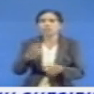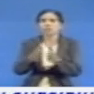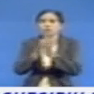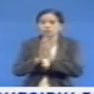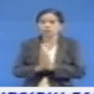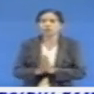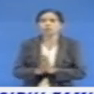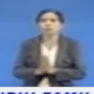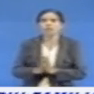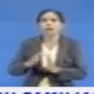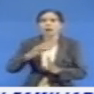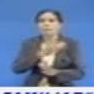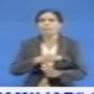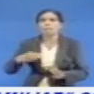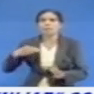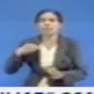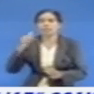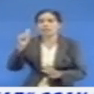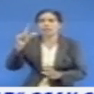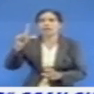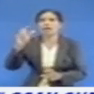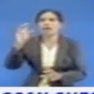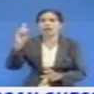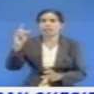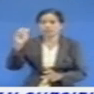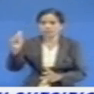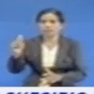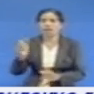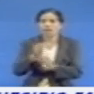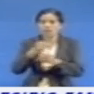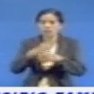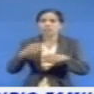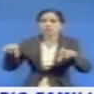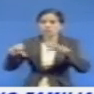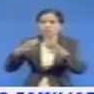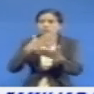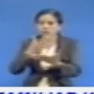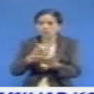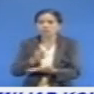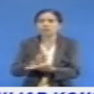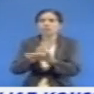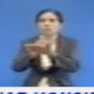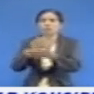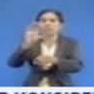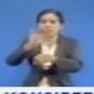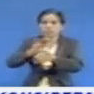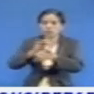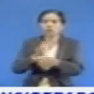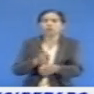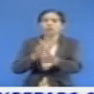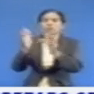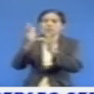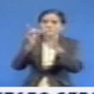suba-irmã Alda, halau missão iha CIG Rodiak, rodi servi uma creda, no lautuir Jesus Cristo